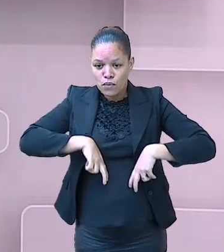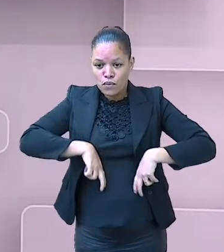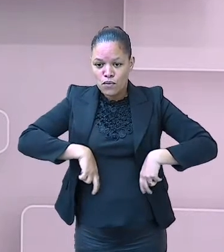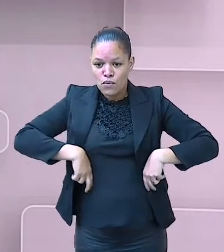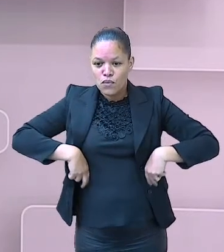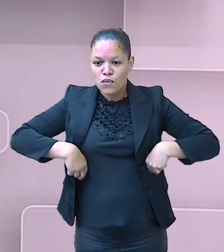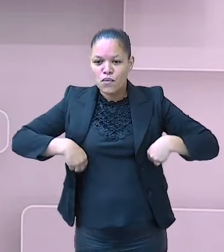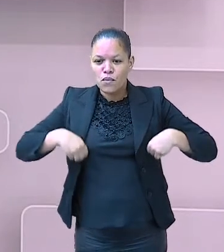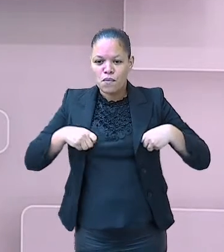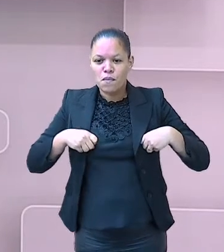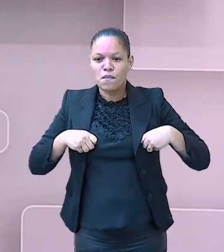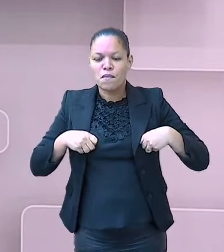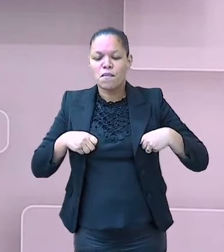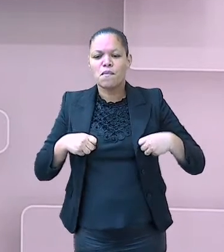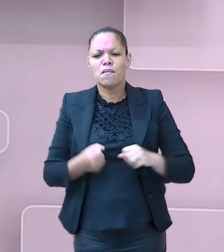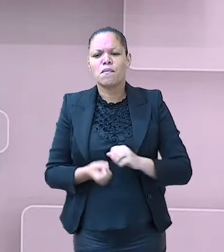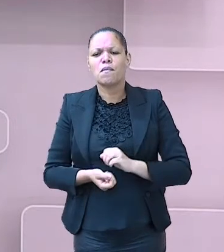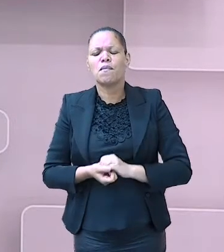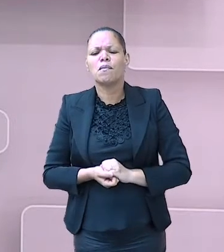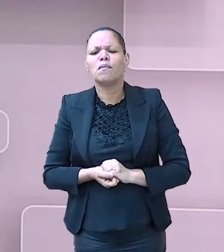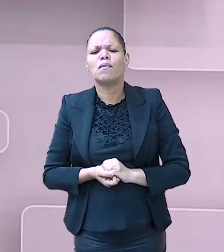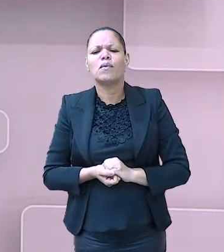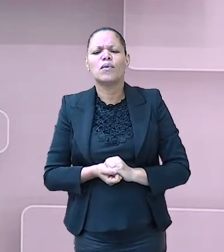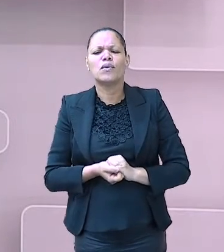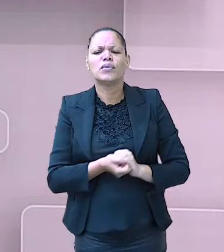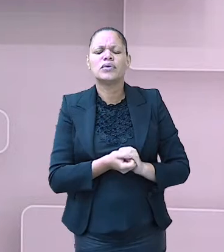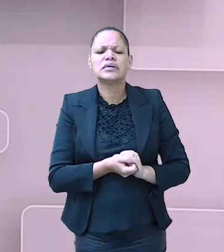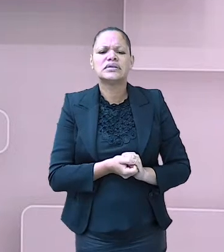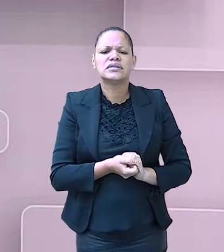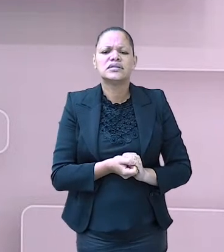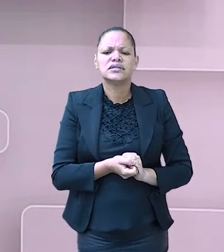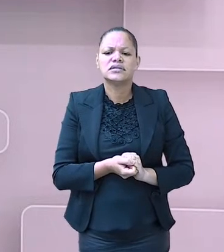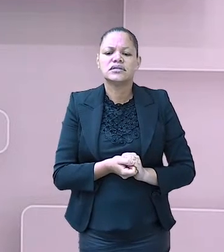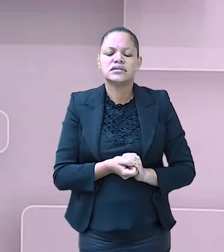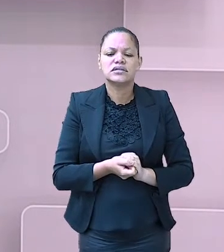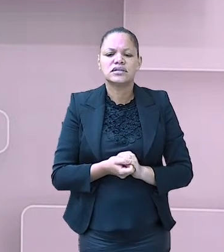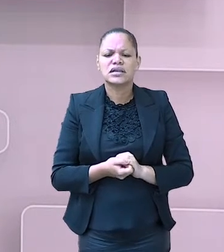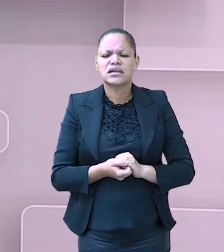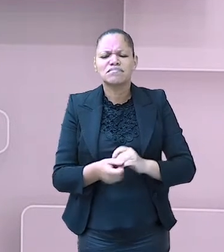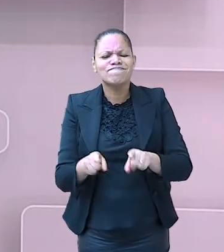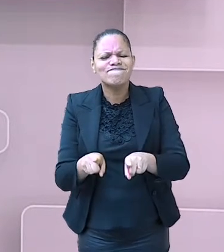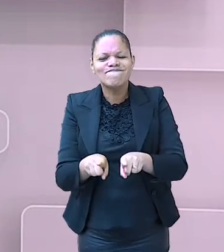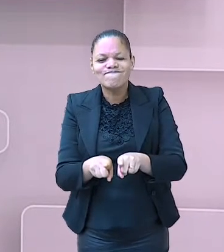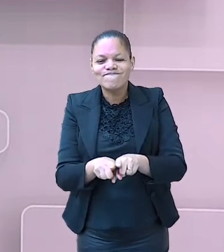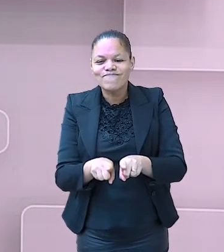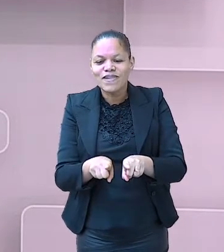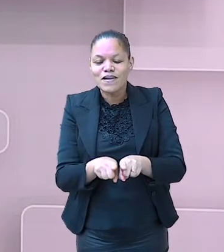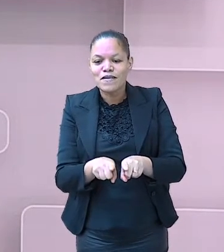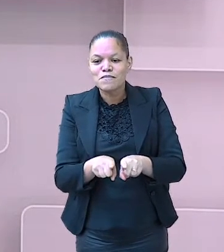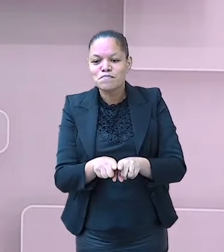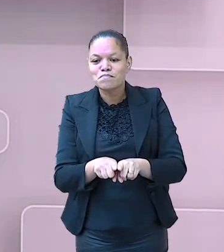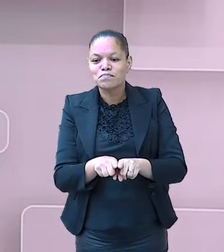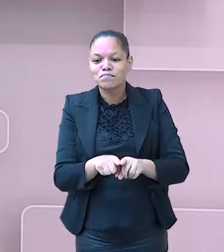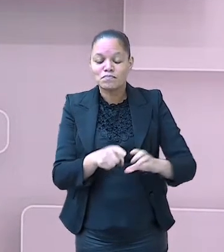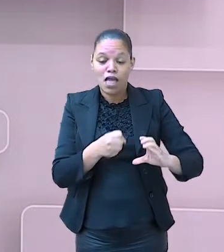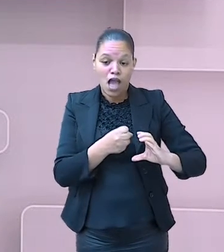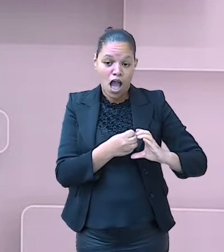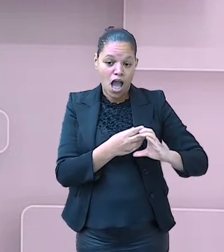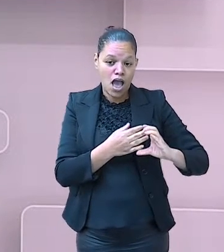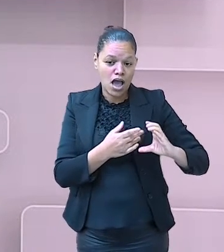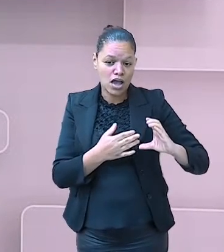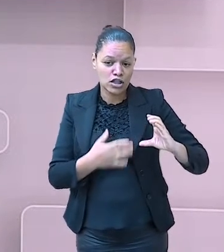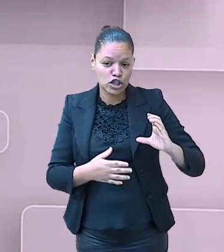e adaptáveis ao sistema, modo de vida, o habitat de vida terrestre delas.